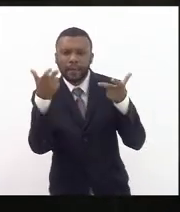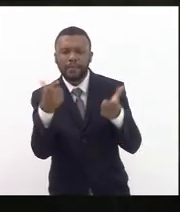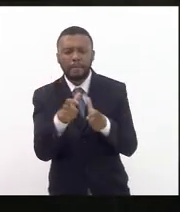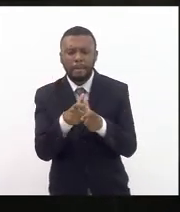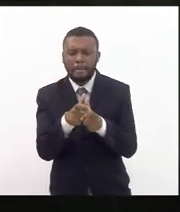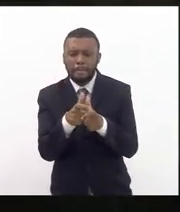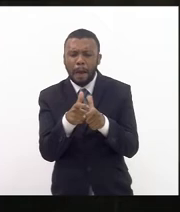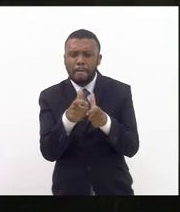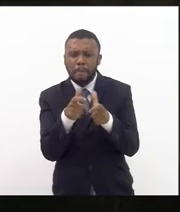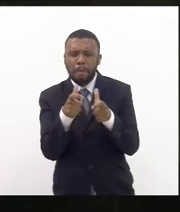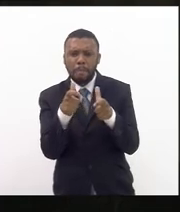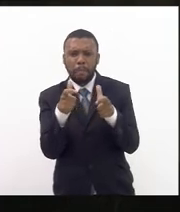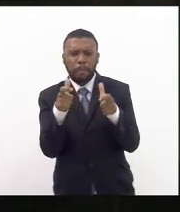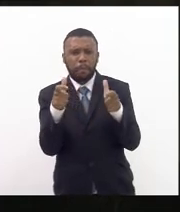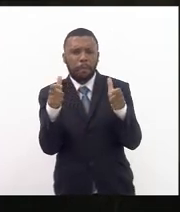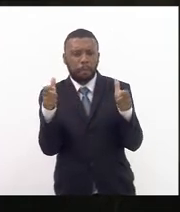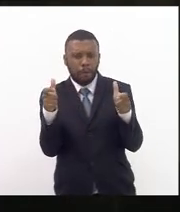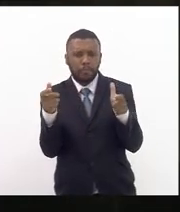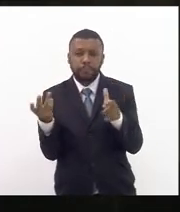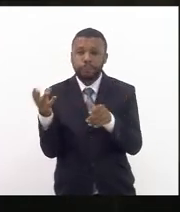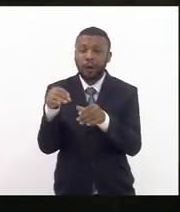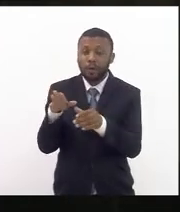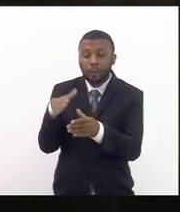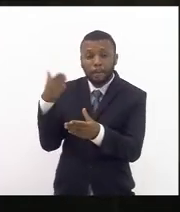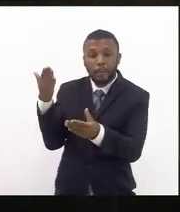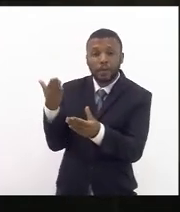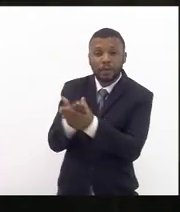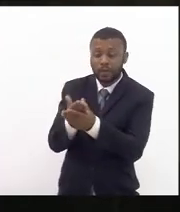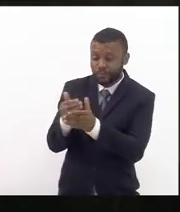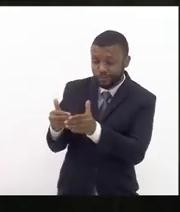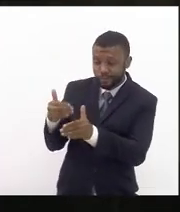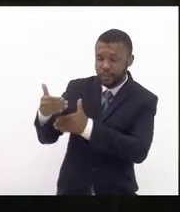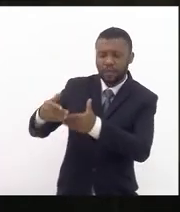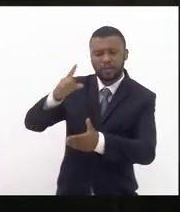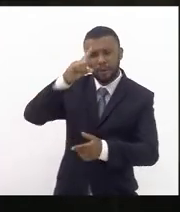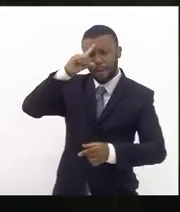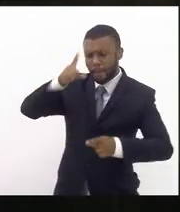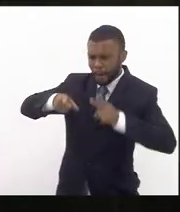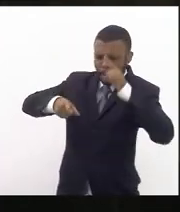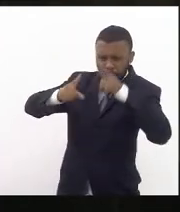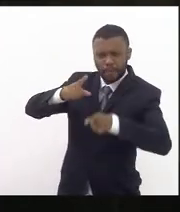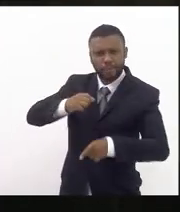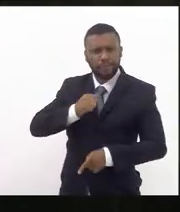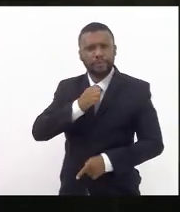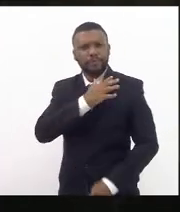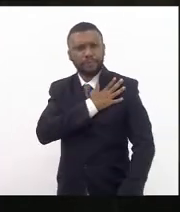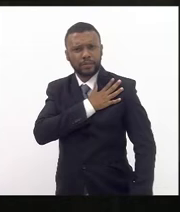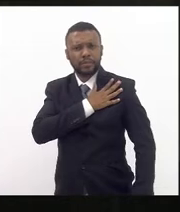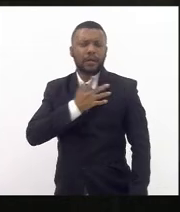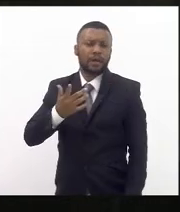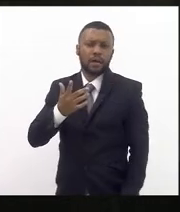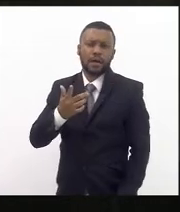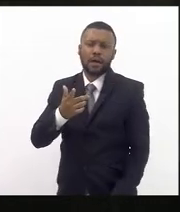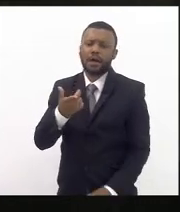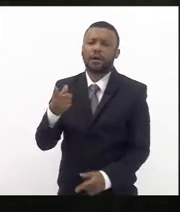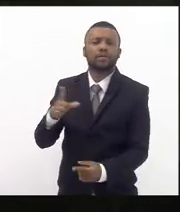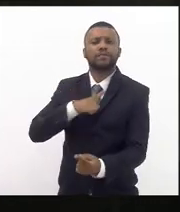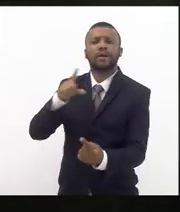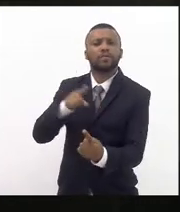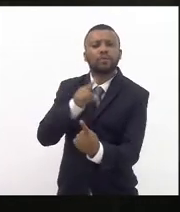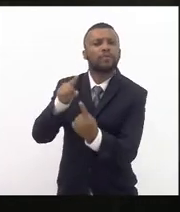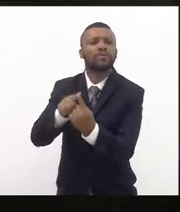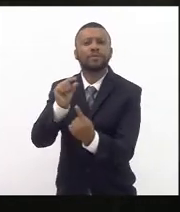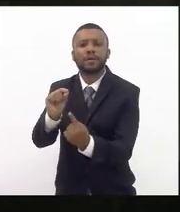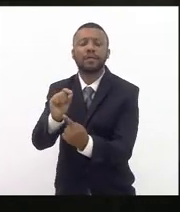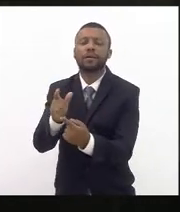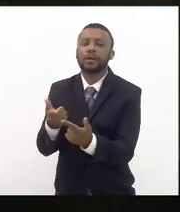neve colocada num processo ditatorial para que pudesse não só